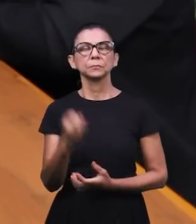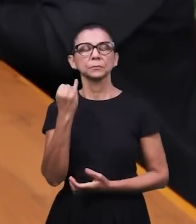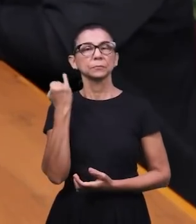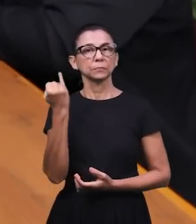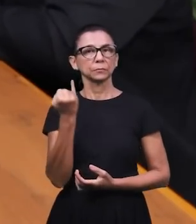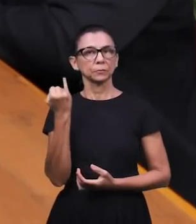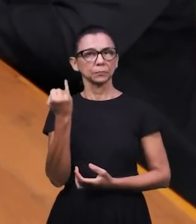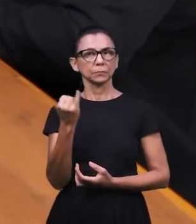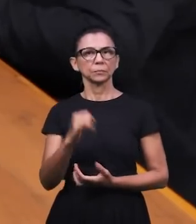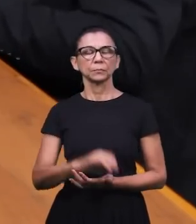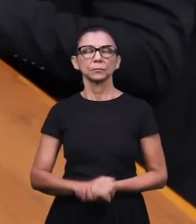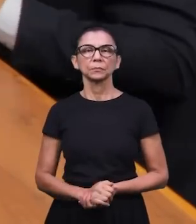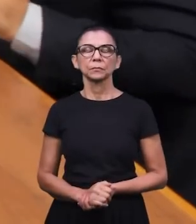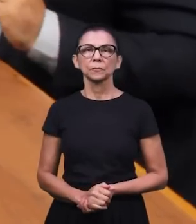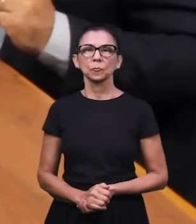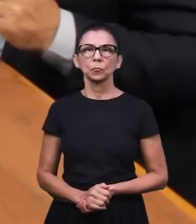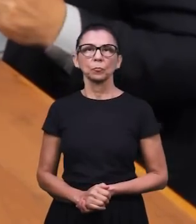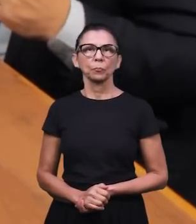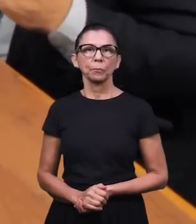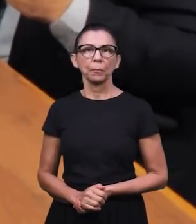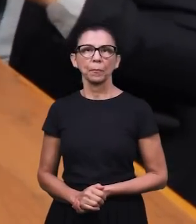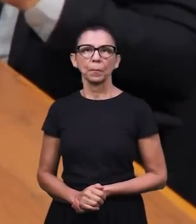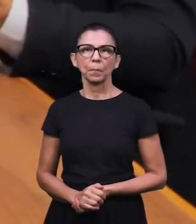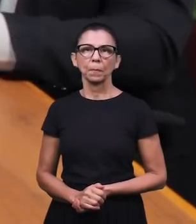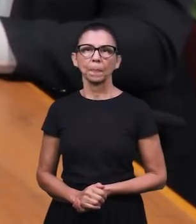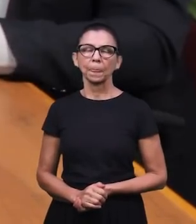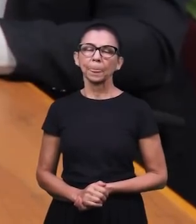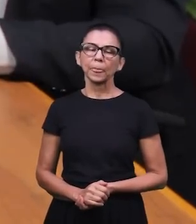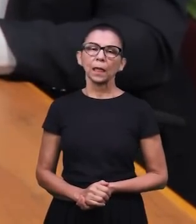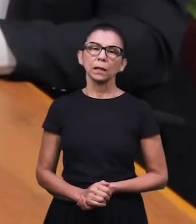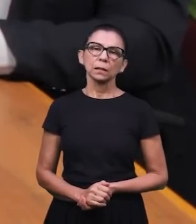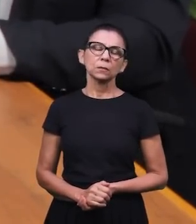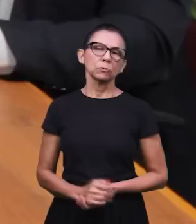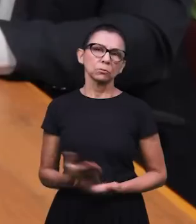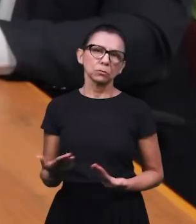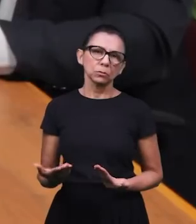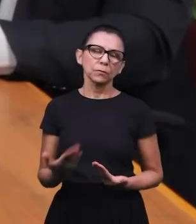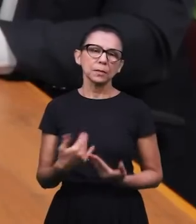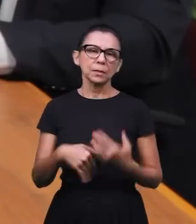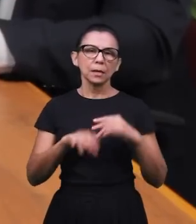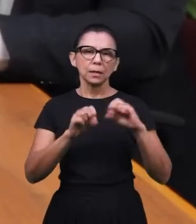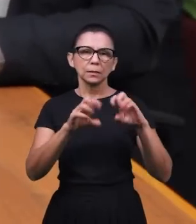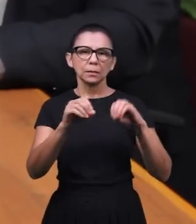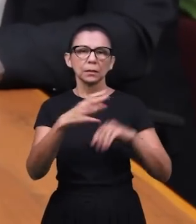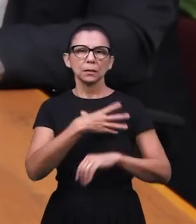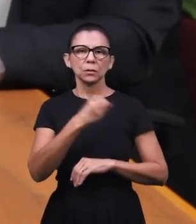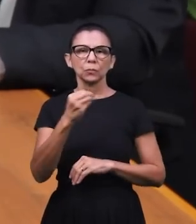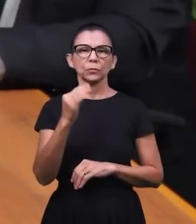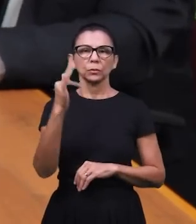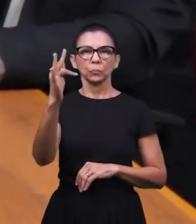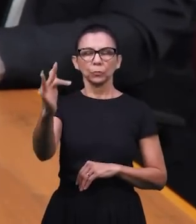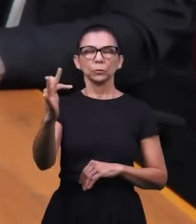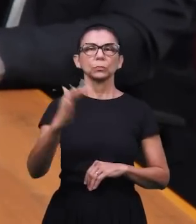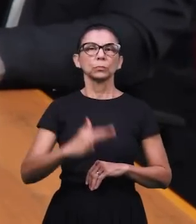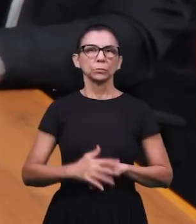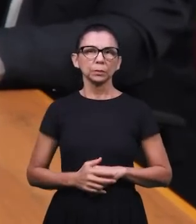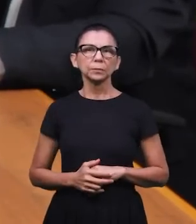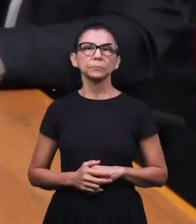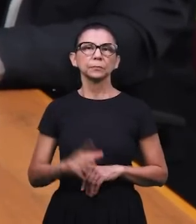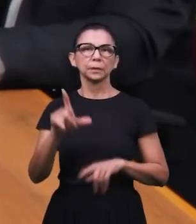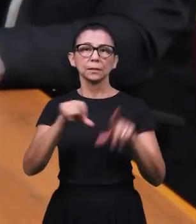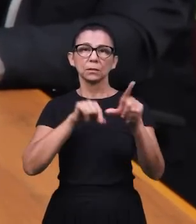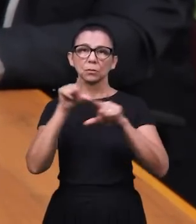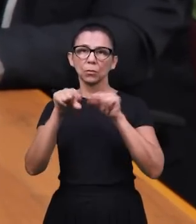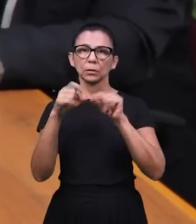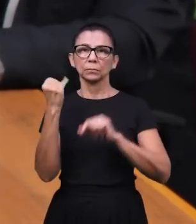muito importante essa questão do direcionamento para a vida, né? Que realmente que o pai participe. Hoje em dia, Luiz,